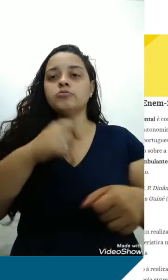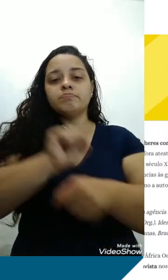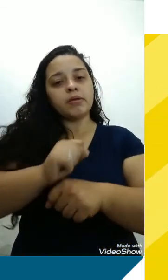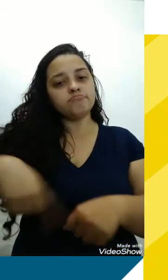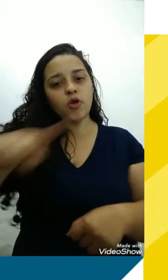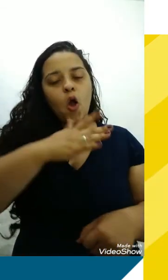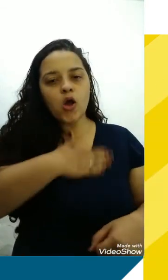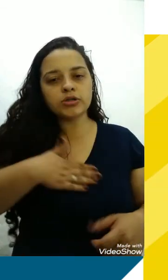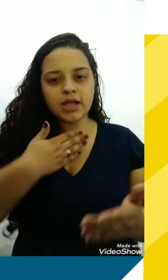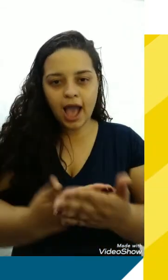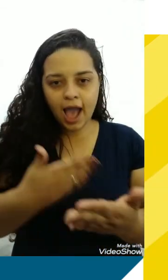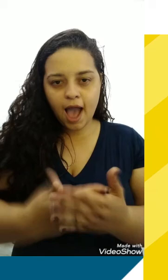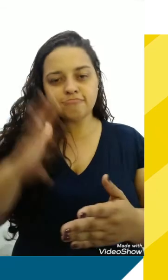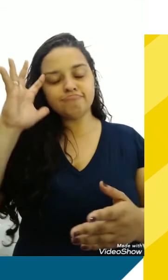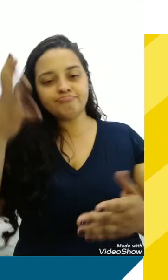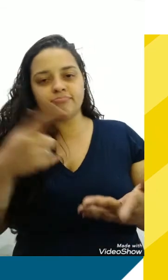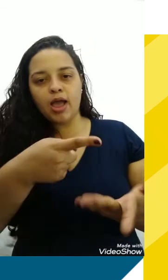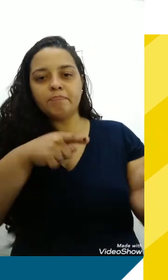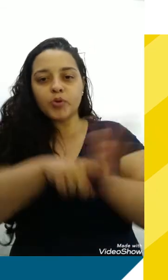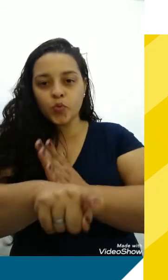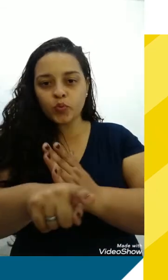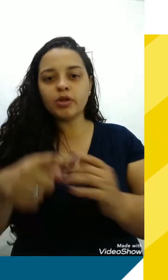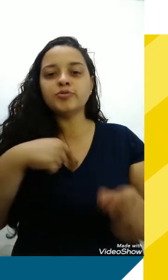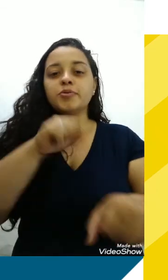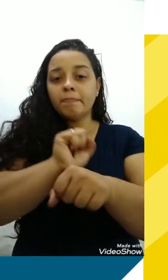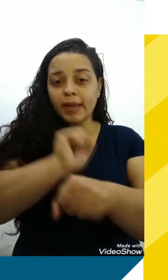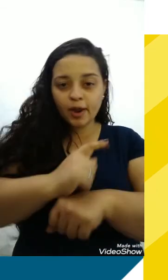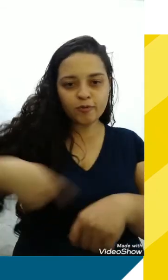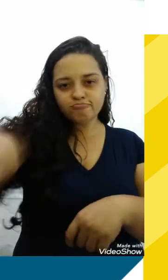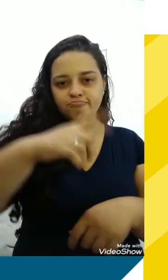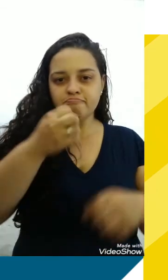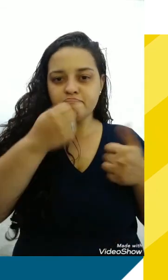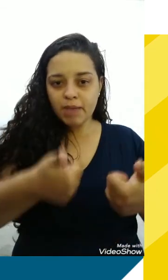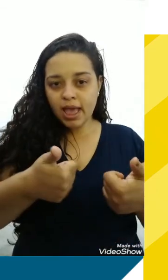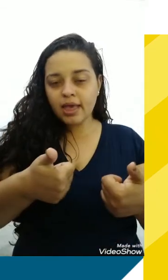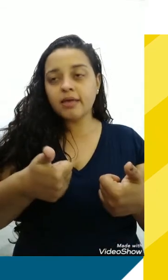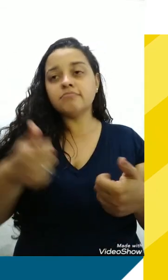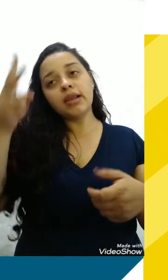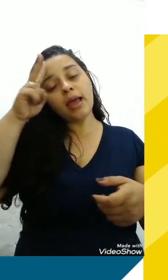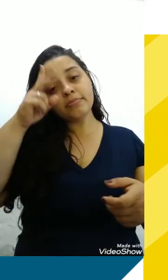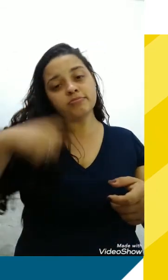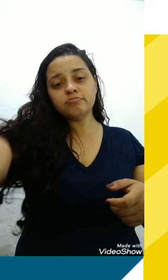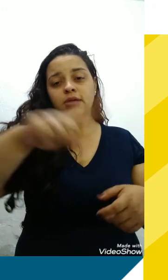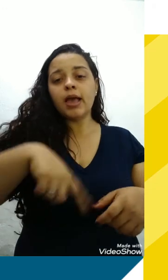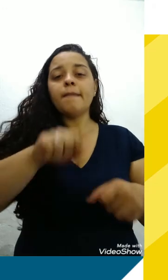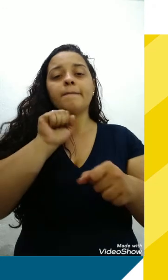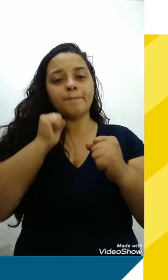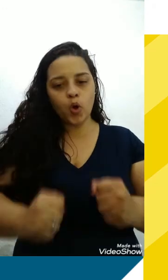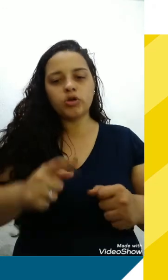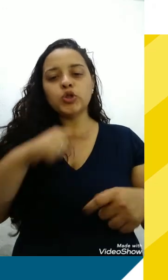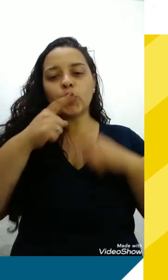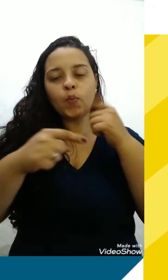da aula, da resolução da questão. Espera que todos estejam bem. E lembre-se que vocês podem sempre tirar dúvidas com